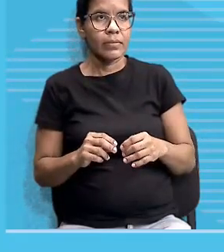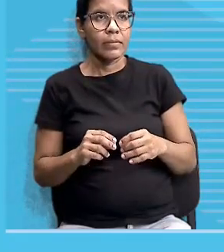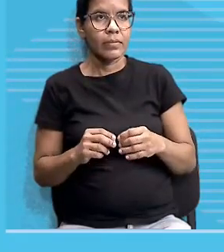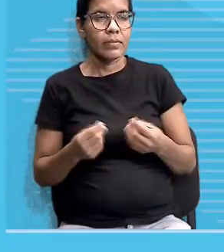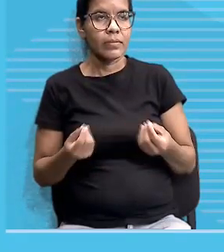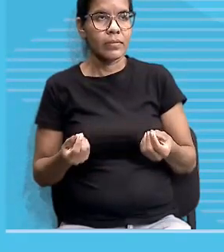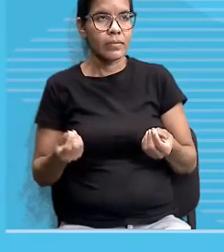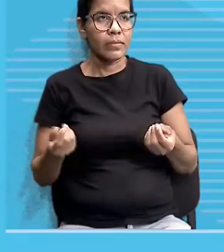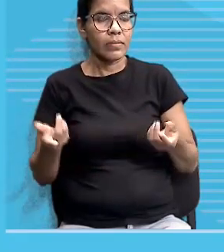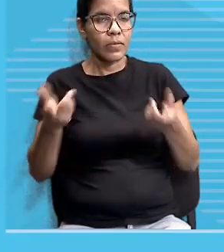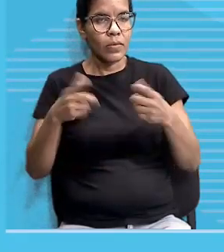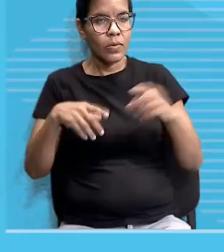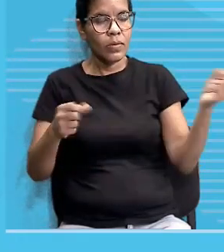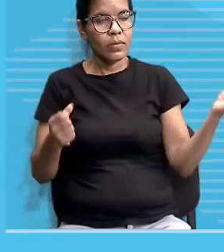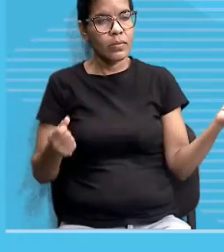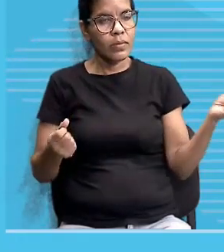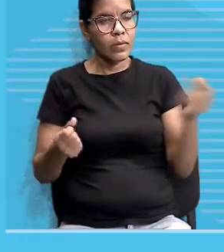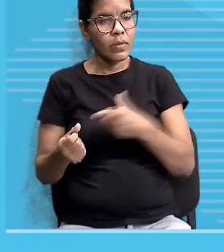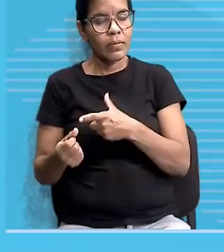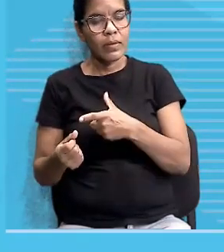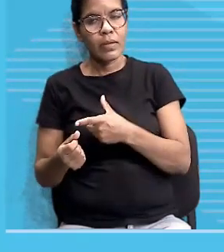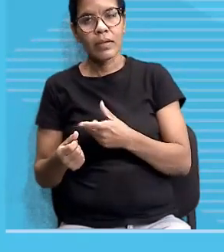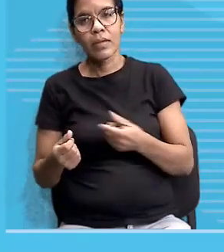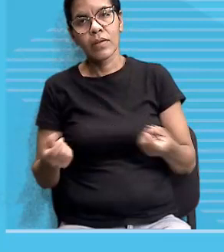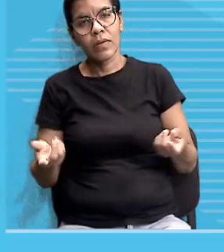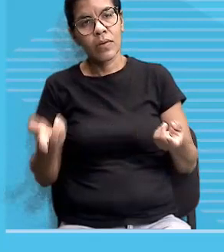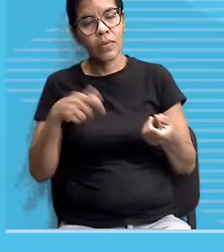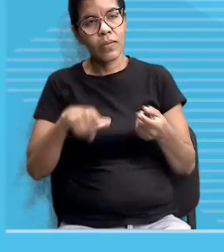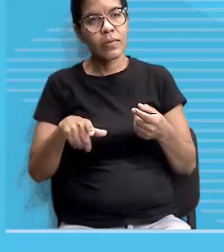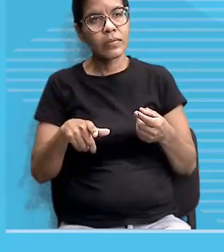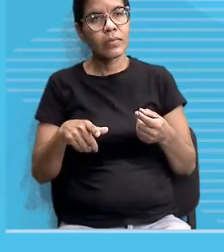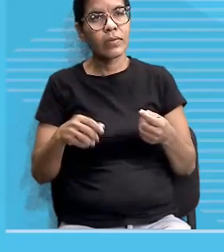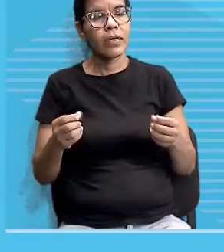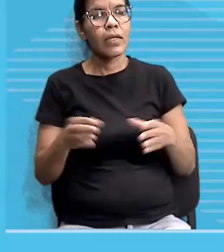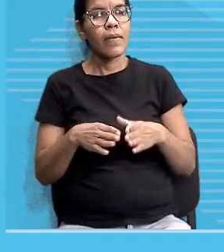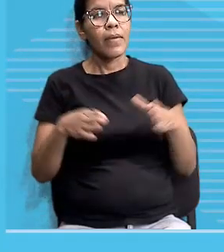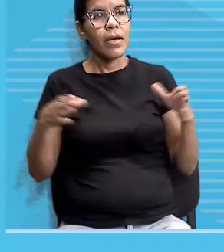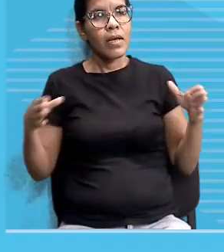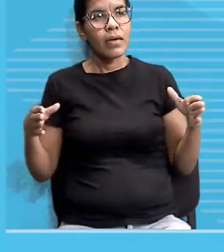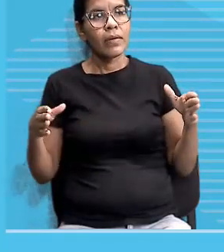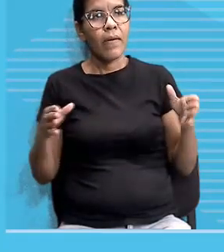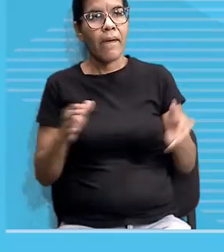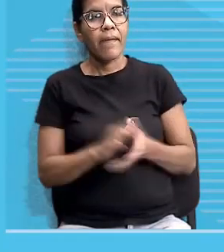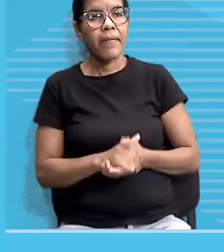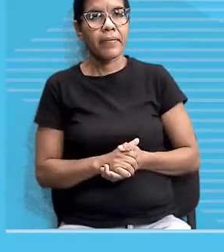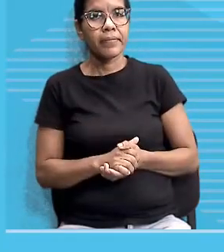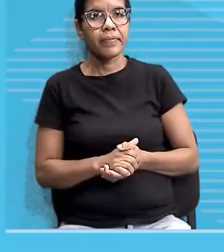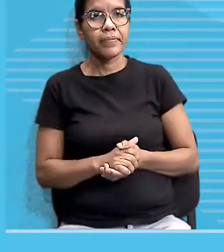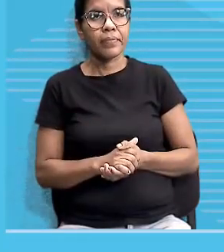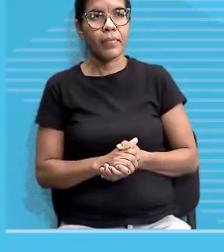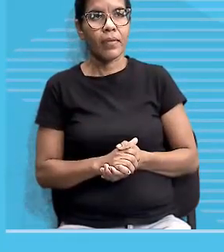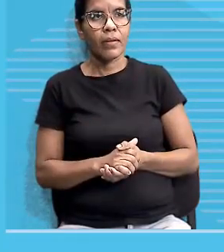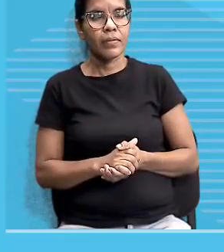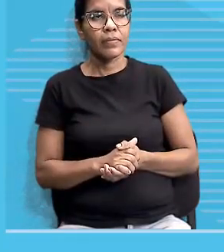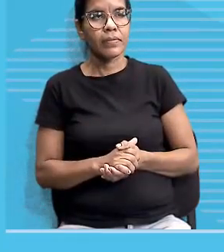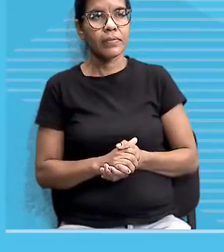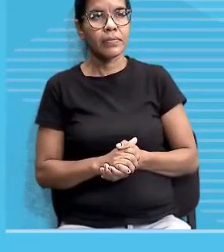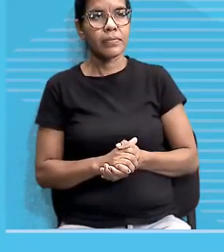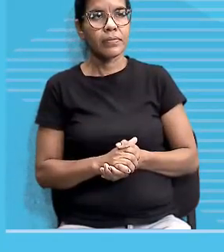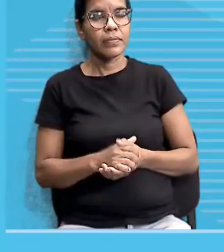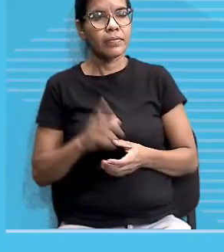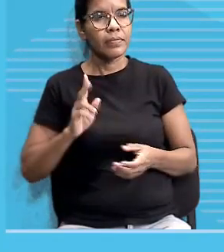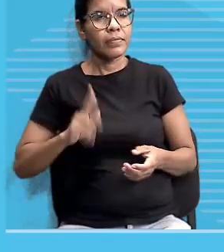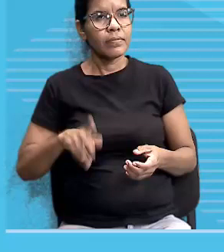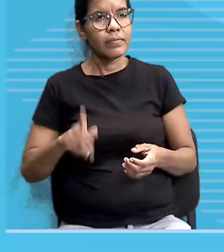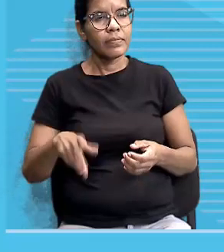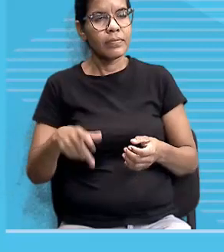e quando comparado com o outro que vai ter maior tá então esse que